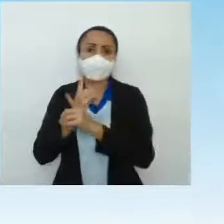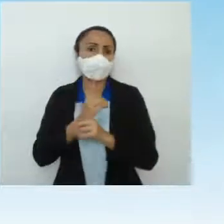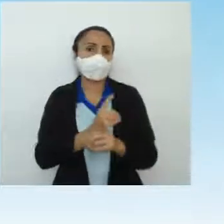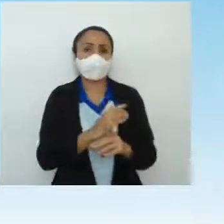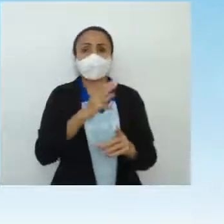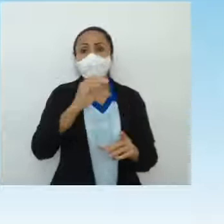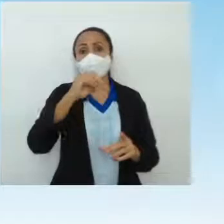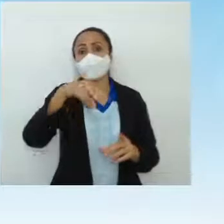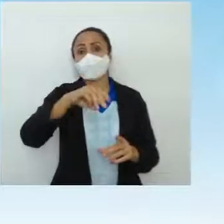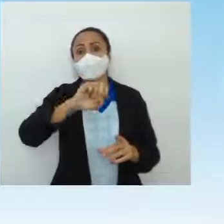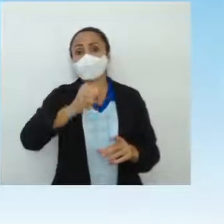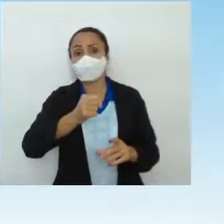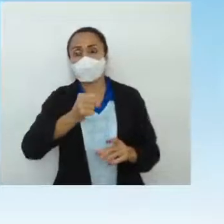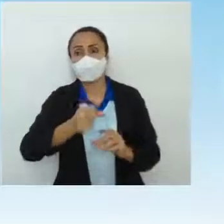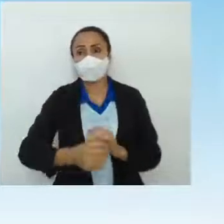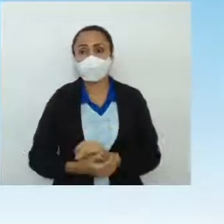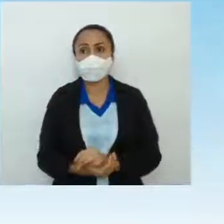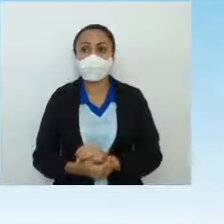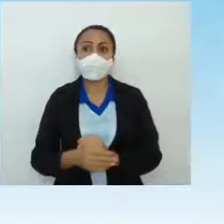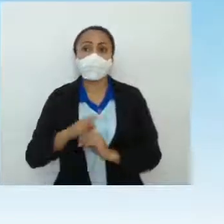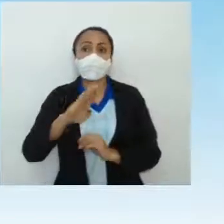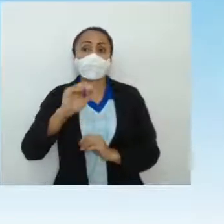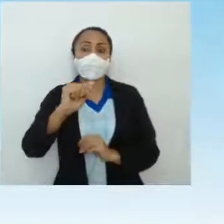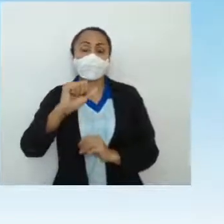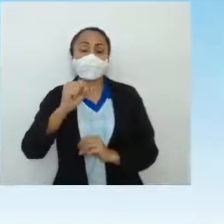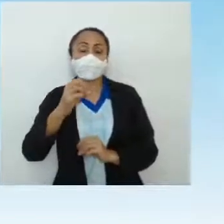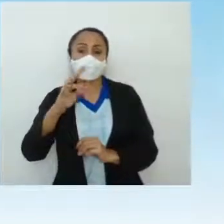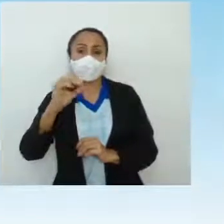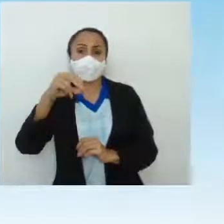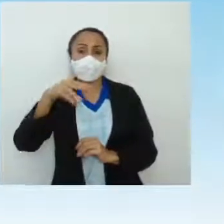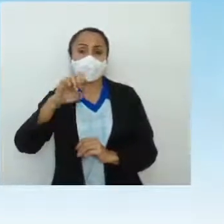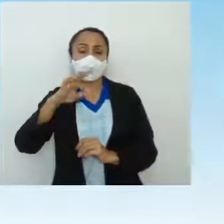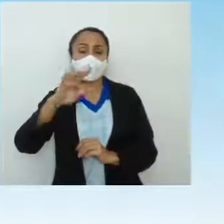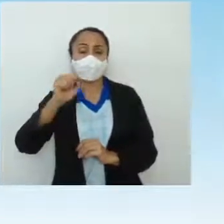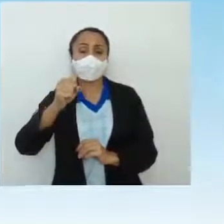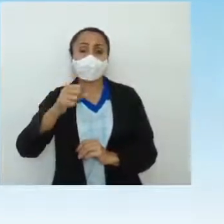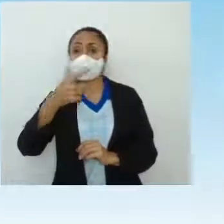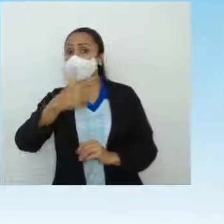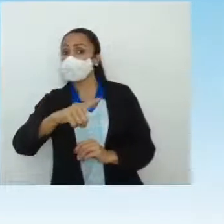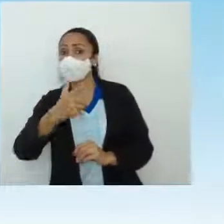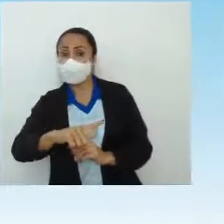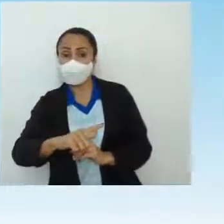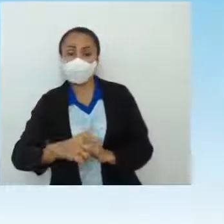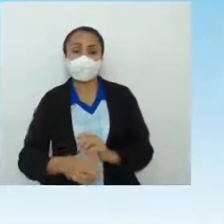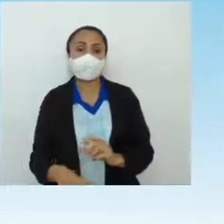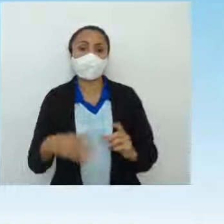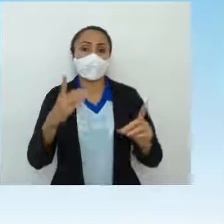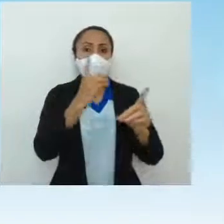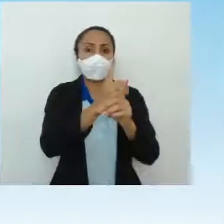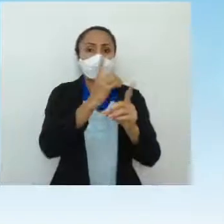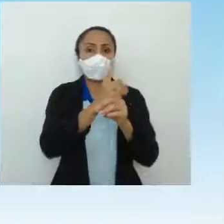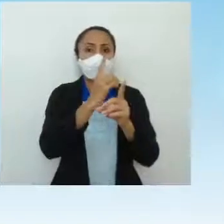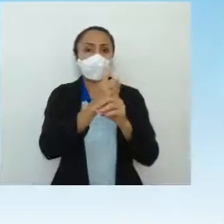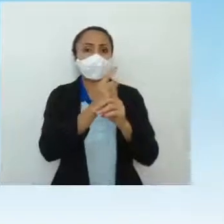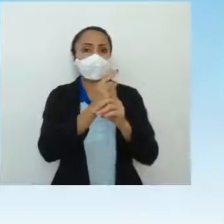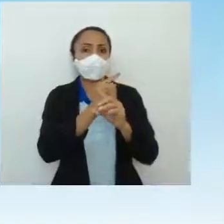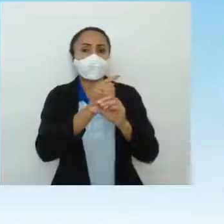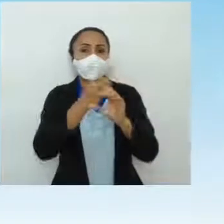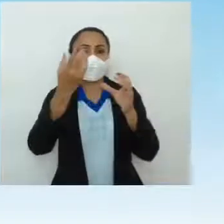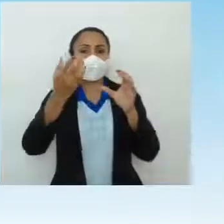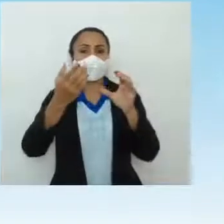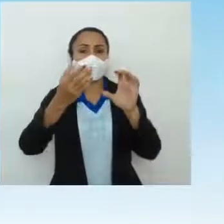e nem os bastonetes. O ponto cego ele vai se encontrar no fundo do olho e ele